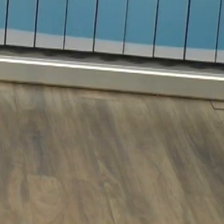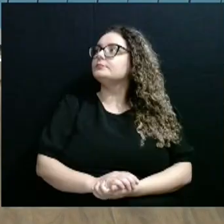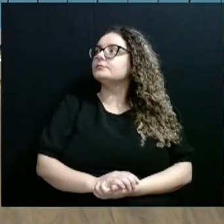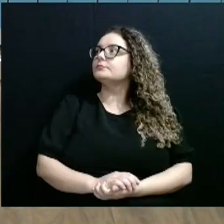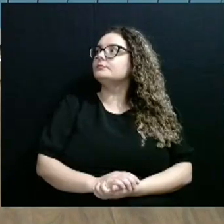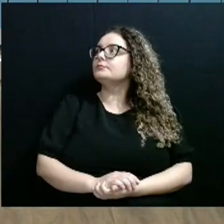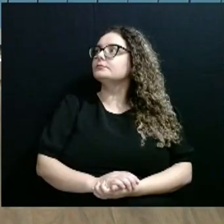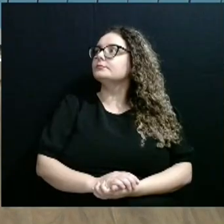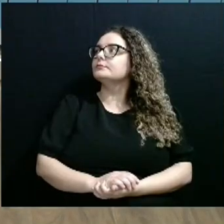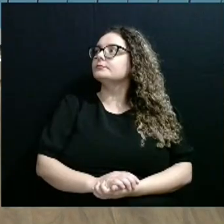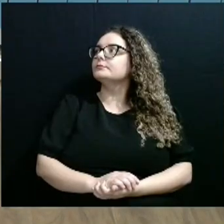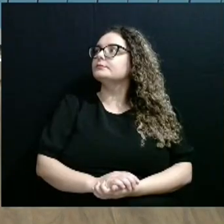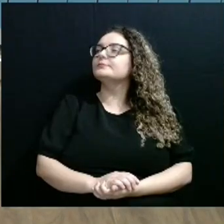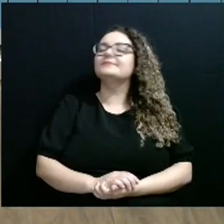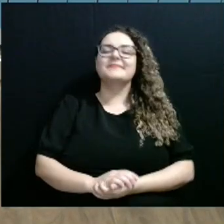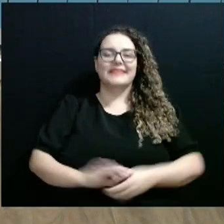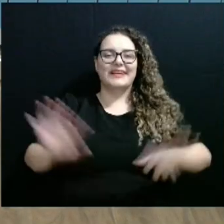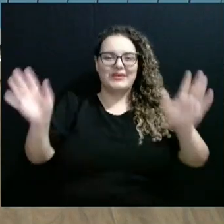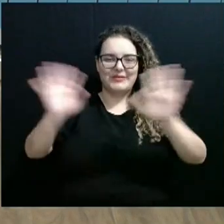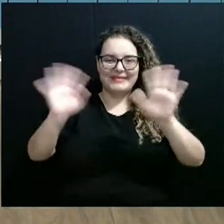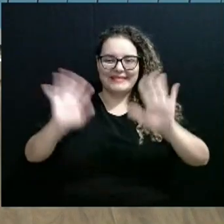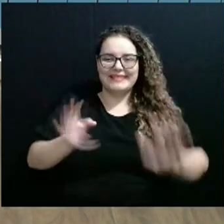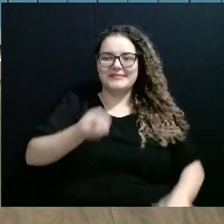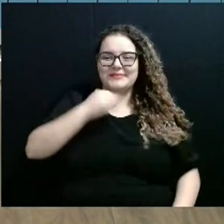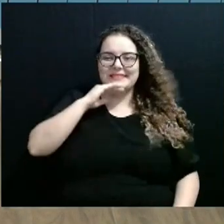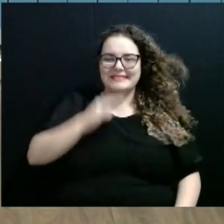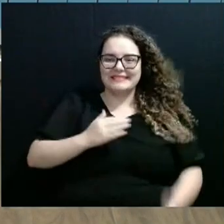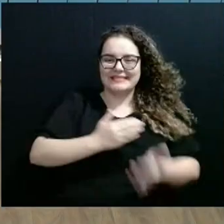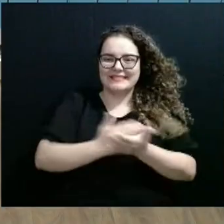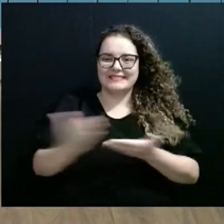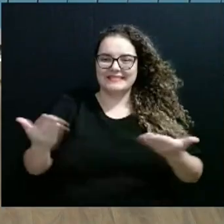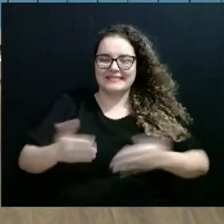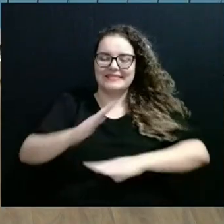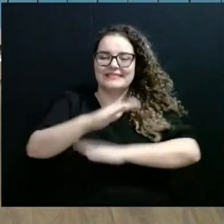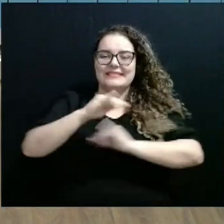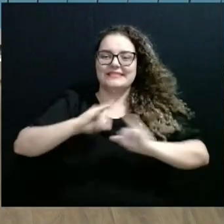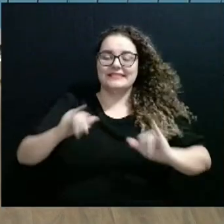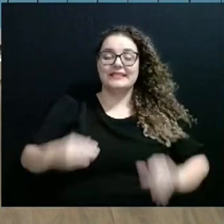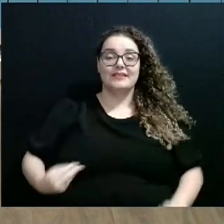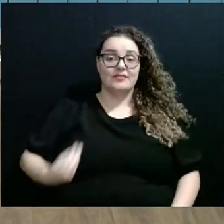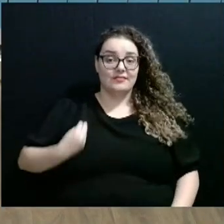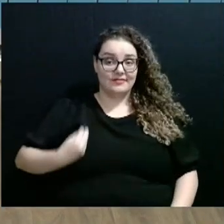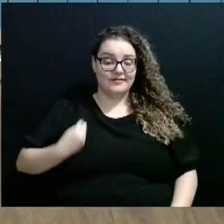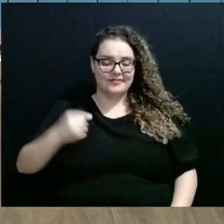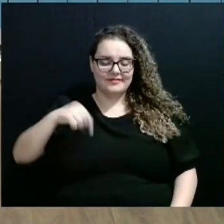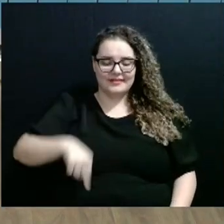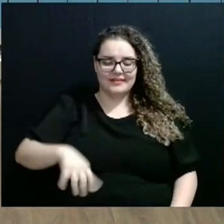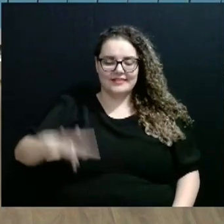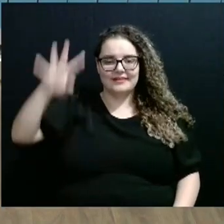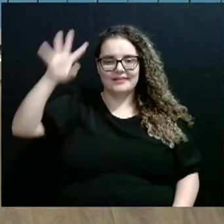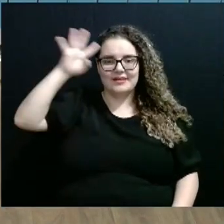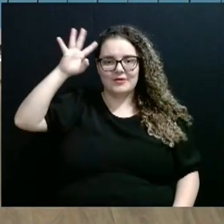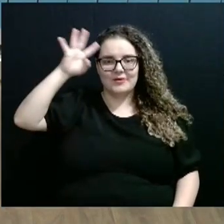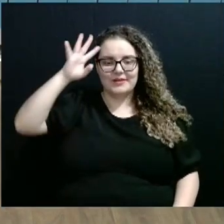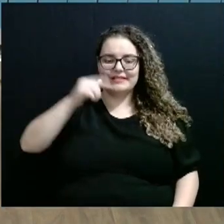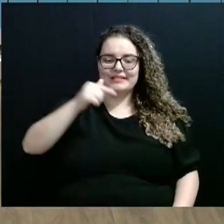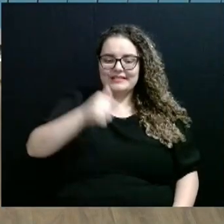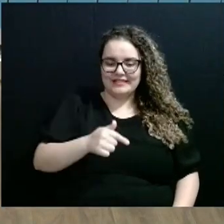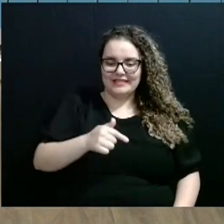Olá, boa tarde. Começa agora o Jornal Câmara Notícia ao vivo nesta quarta-feira, 7 de janeiro